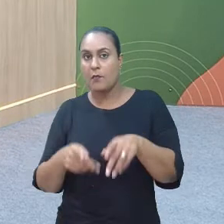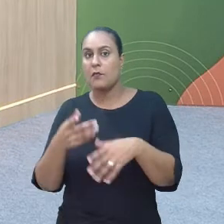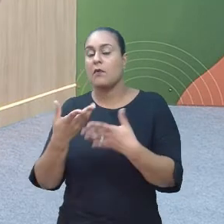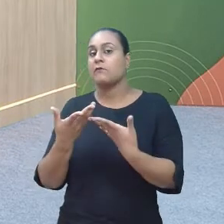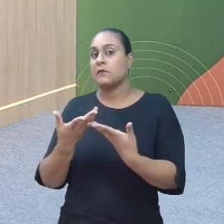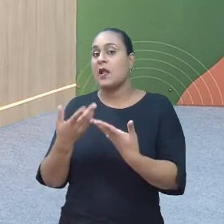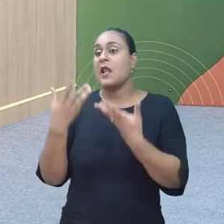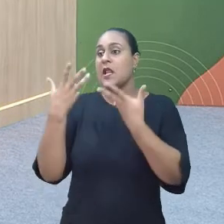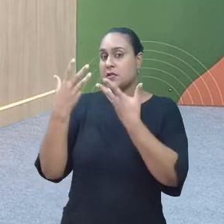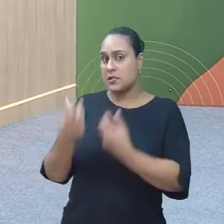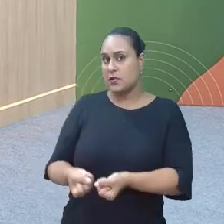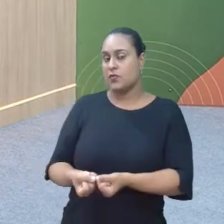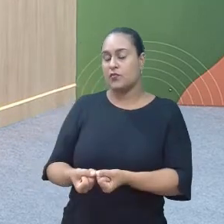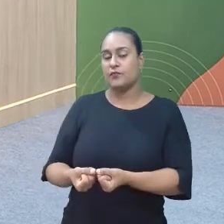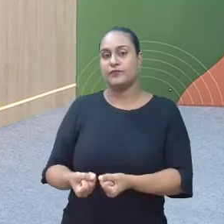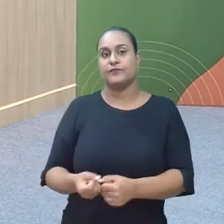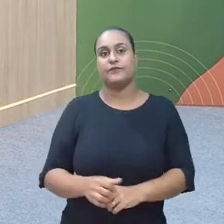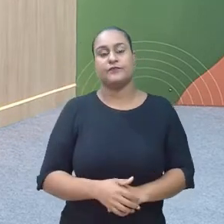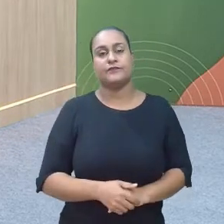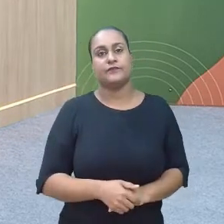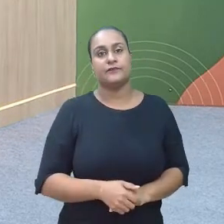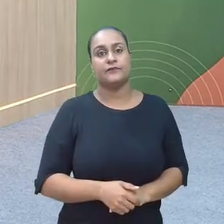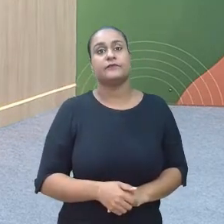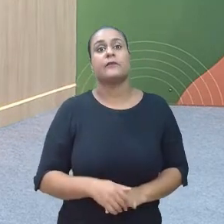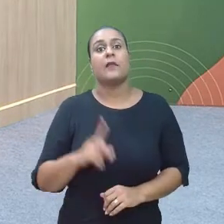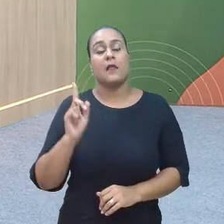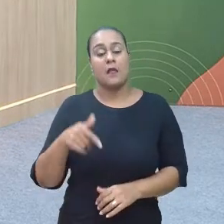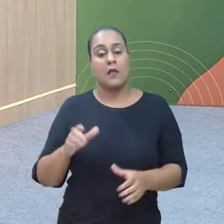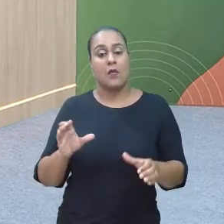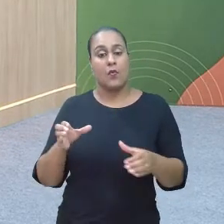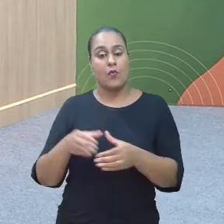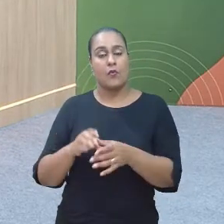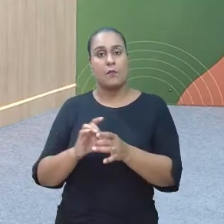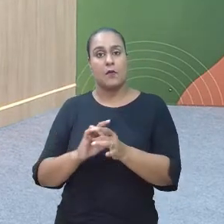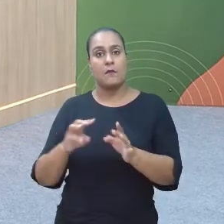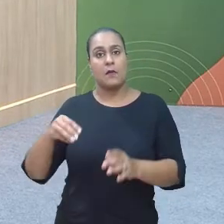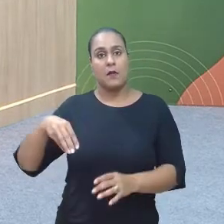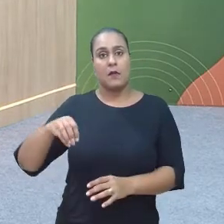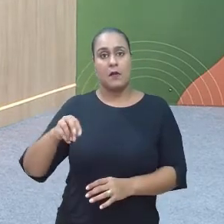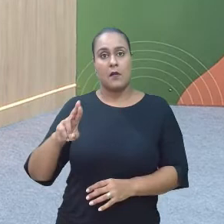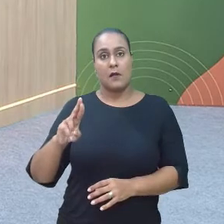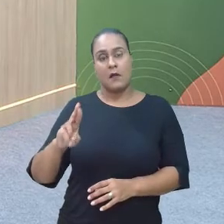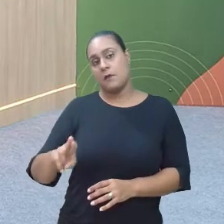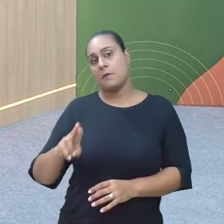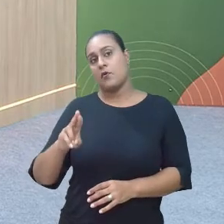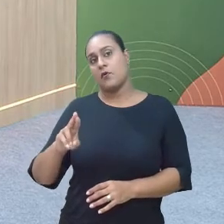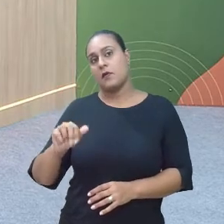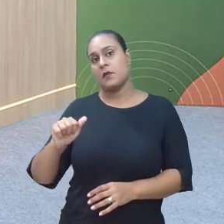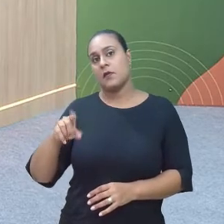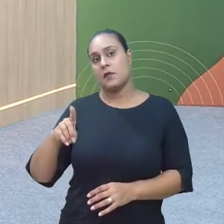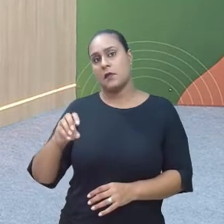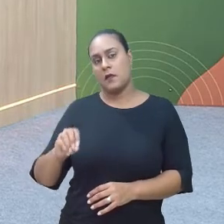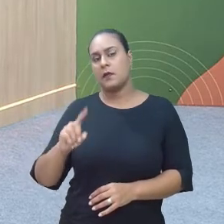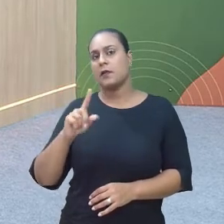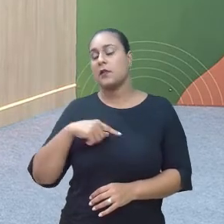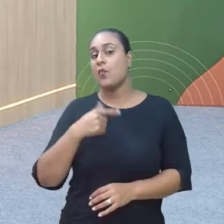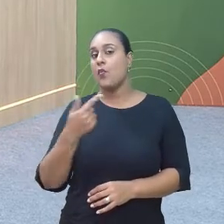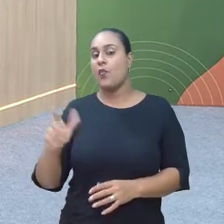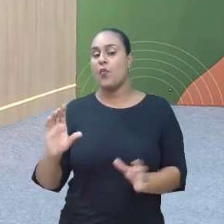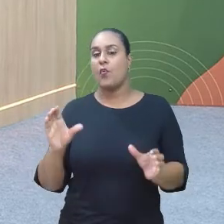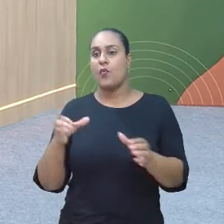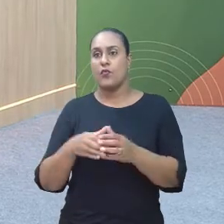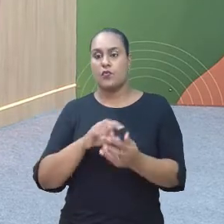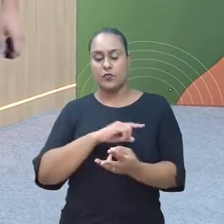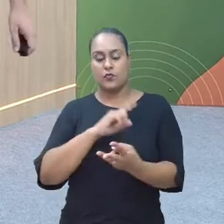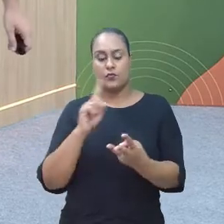para que ele não tivesse problema, tá? Então, esse seria o grupo liberal moderado. Mas nós temos um outro grupo de liberais, que são